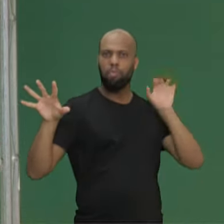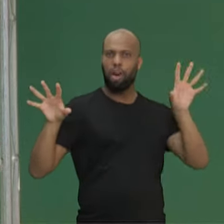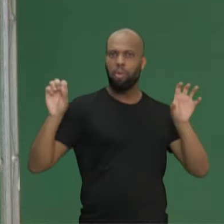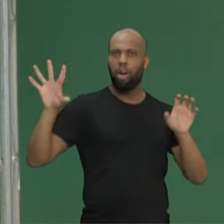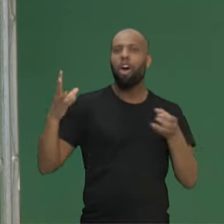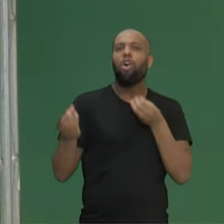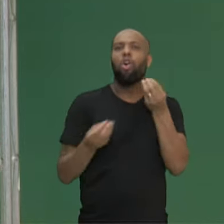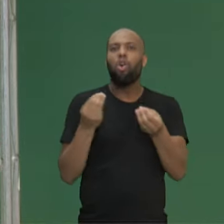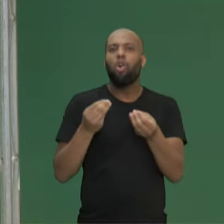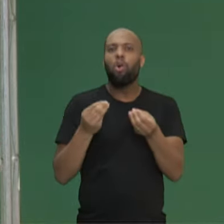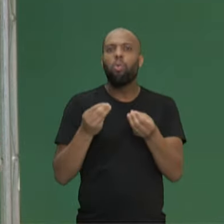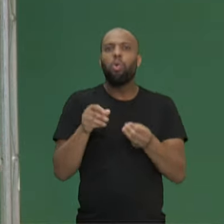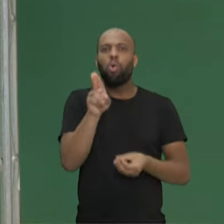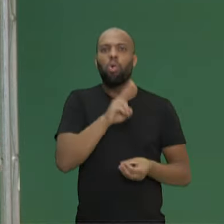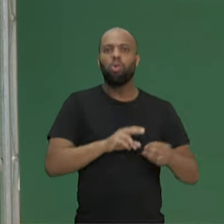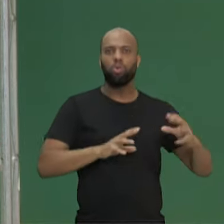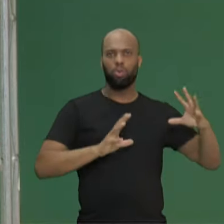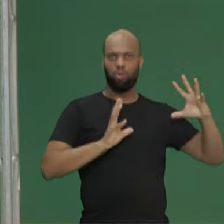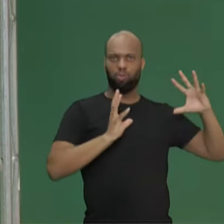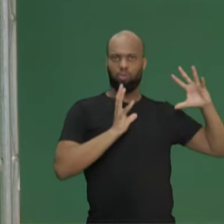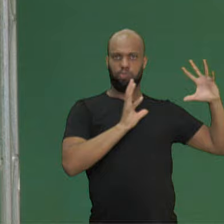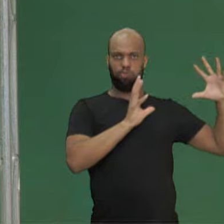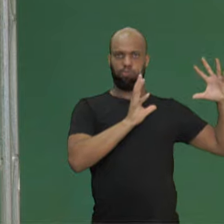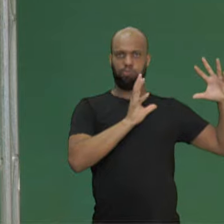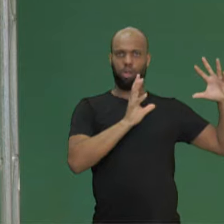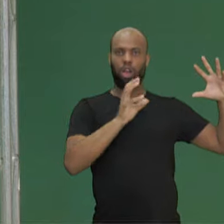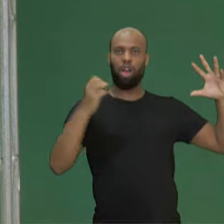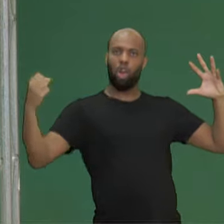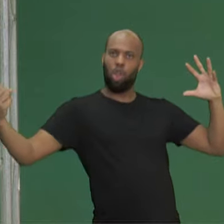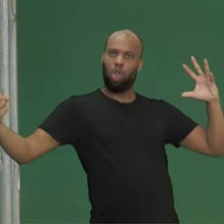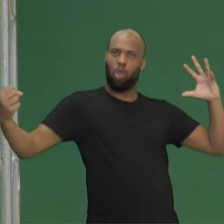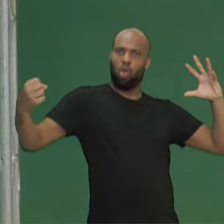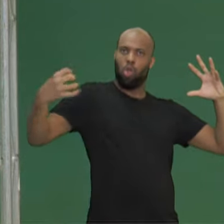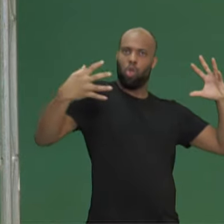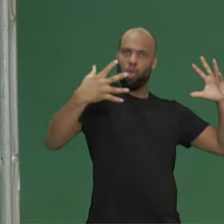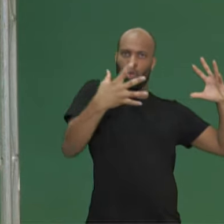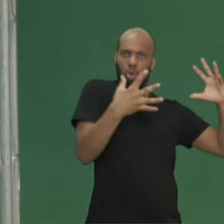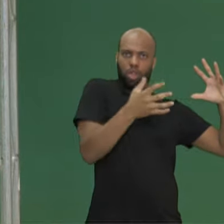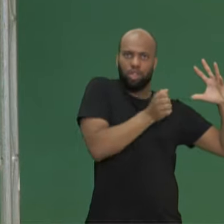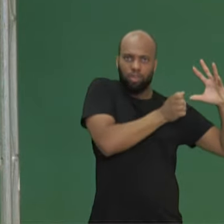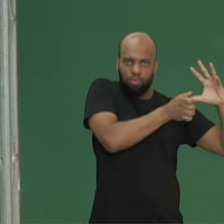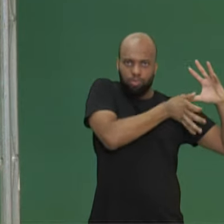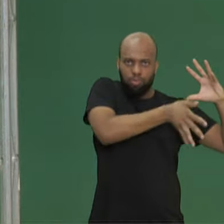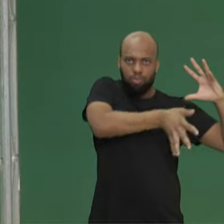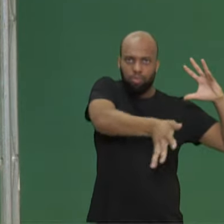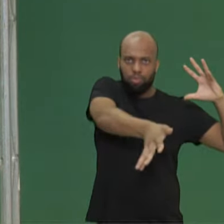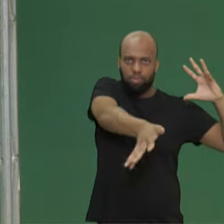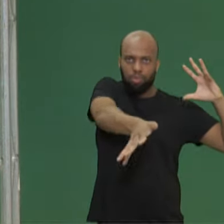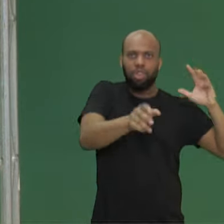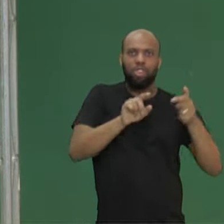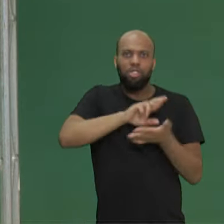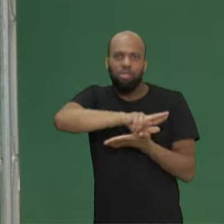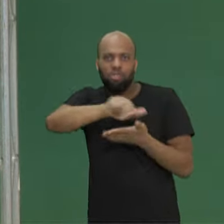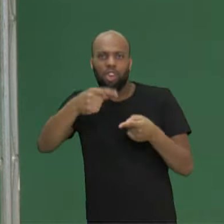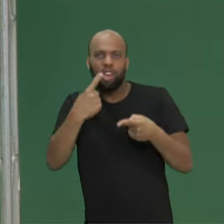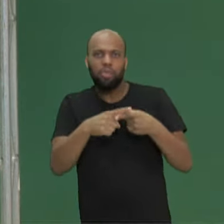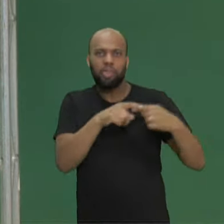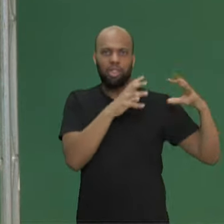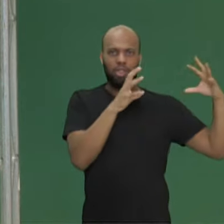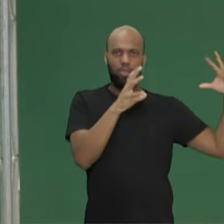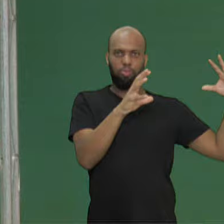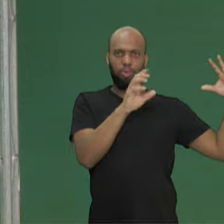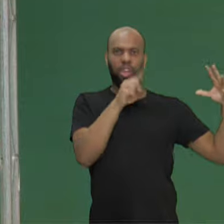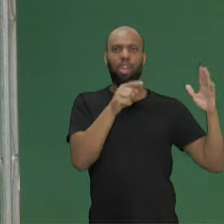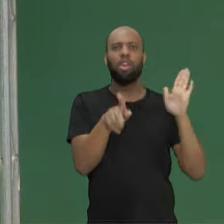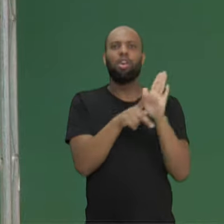grande globo espelhado, que a luz batia nesse globo e refletia esses pequenos